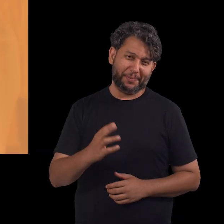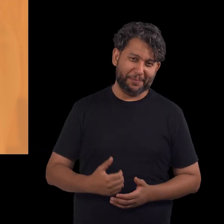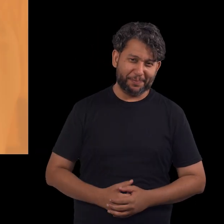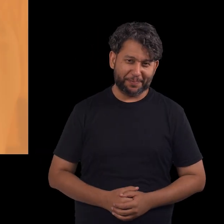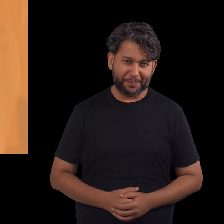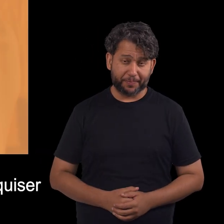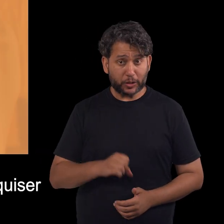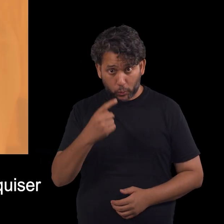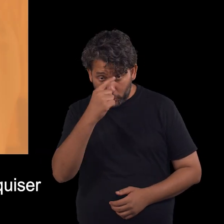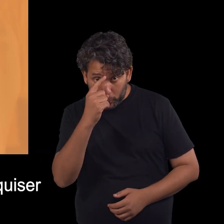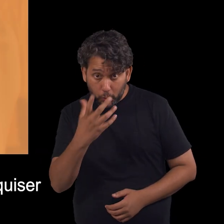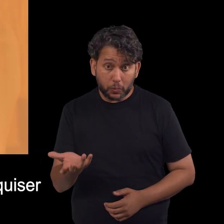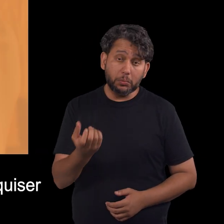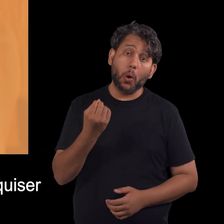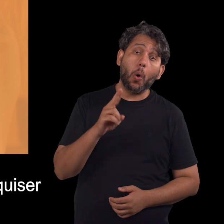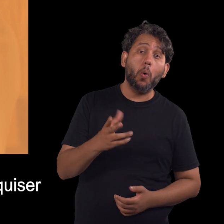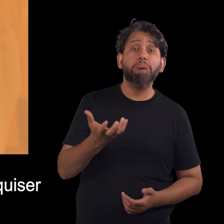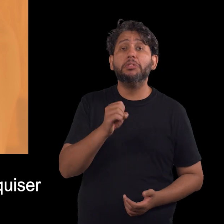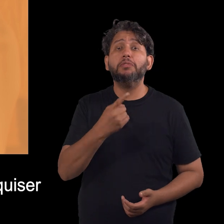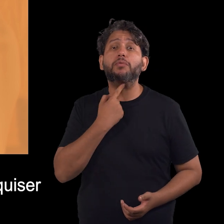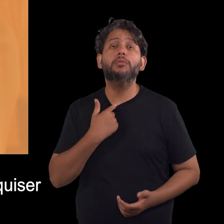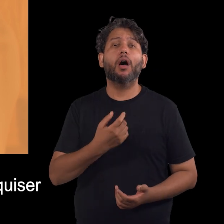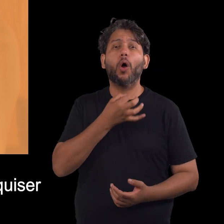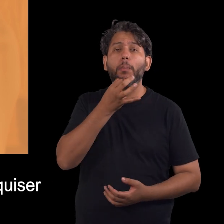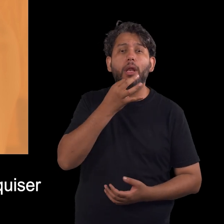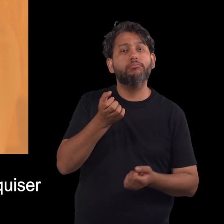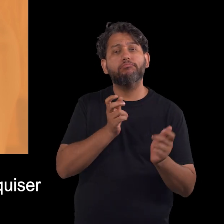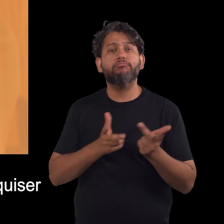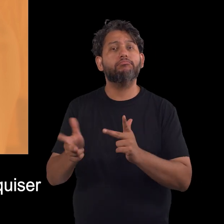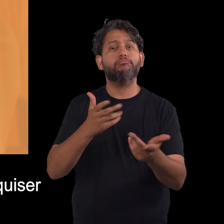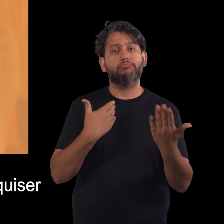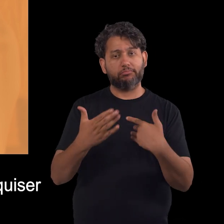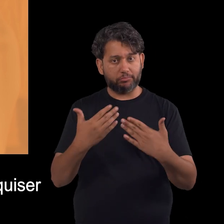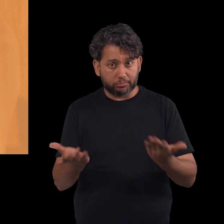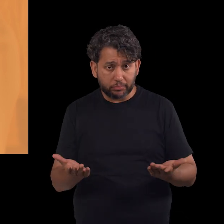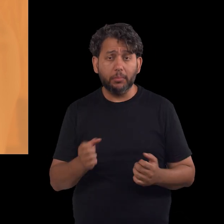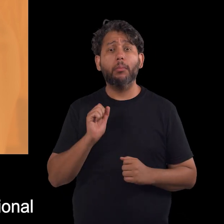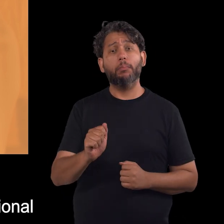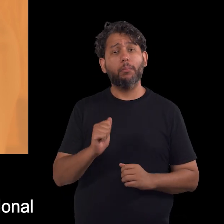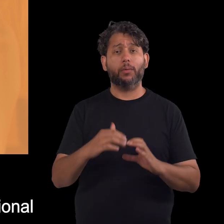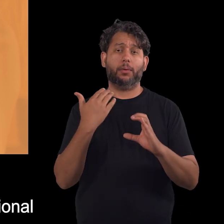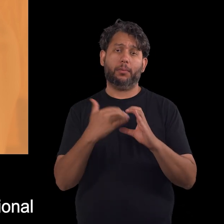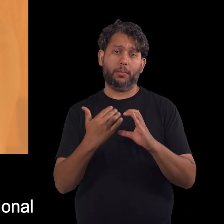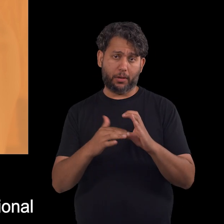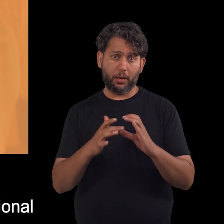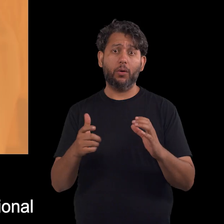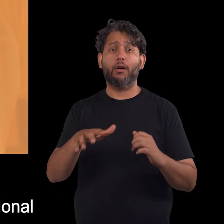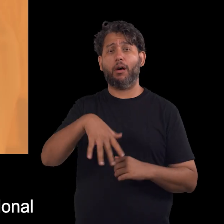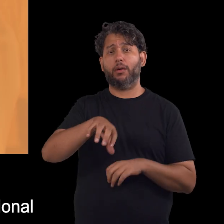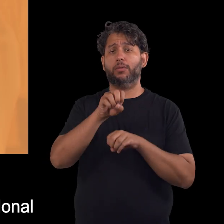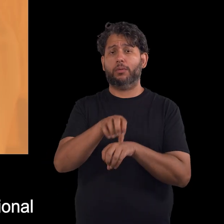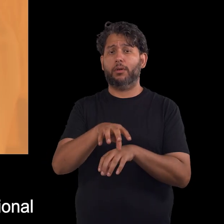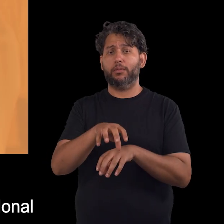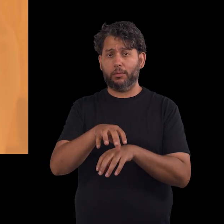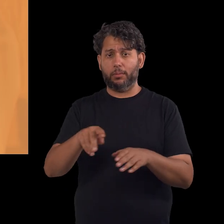www.belavistacultural.com.br. Em caso de dúvidas ou, mesmo se quiser trocar ideias sobre o projeto, entre em contato com o nosso